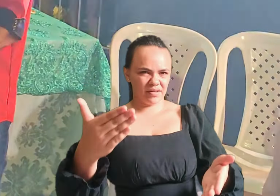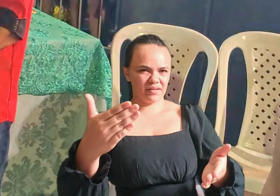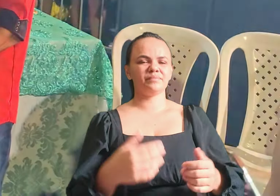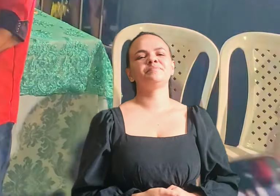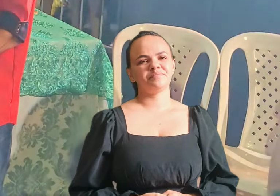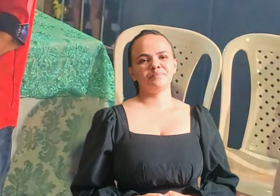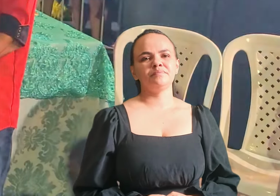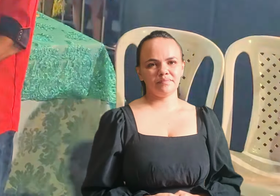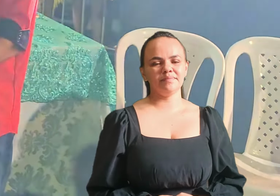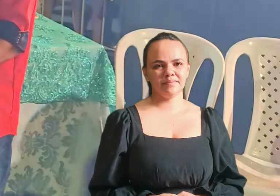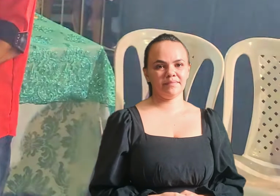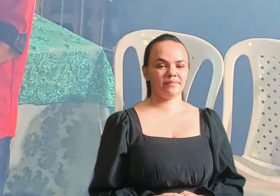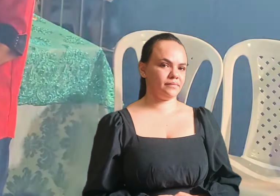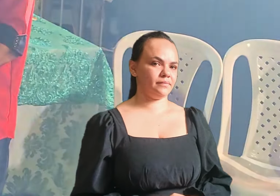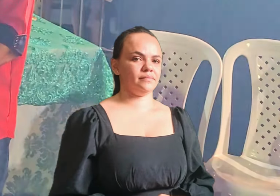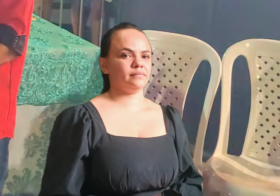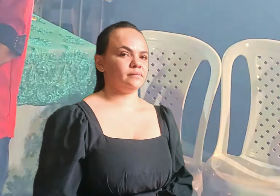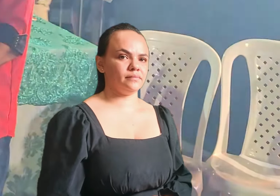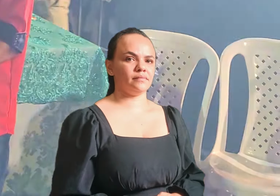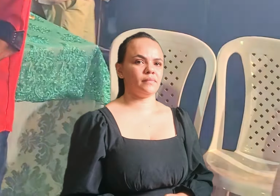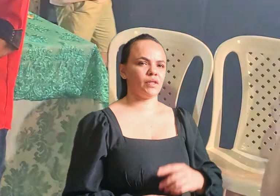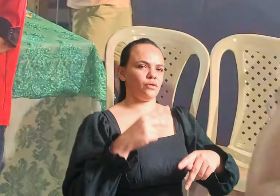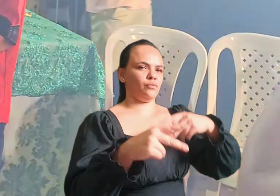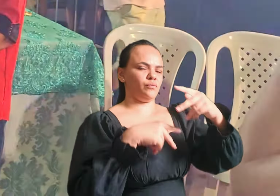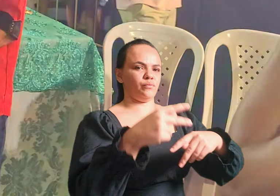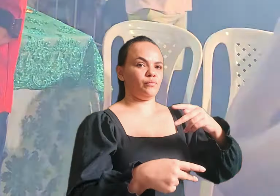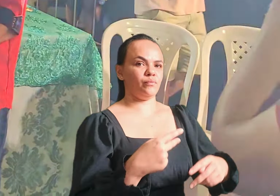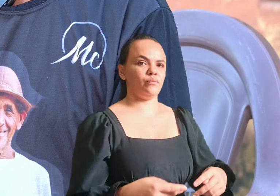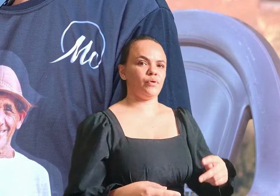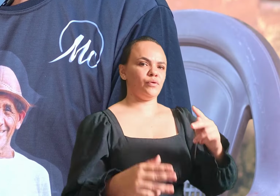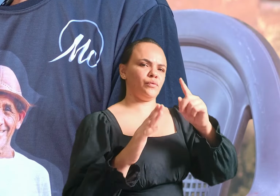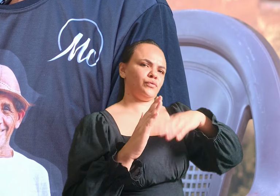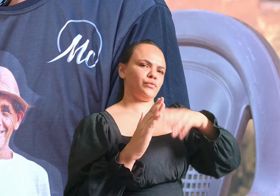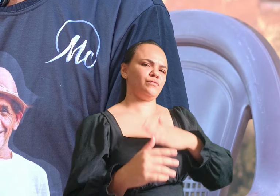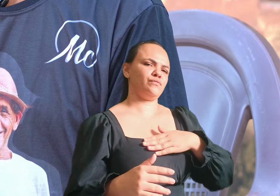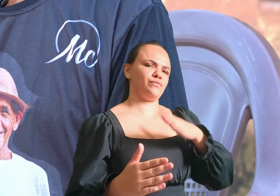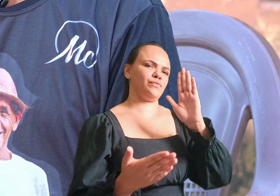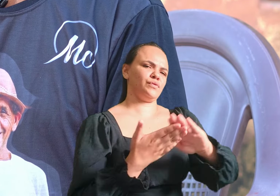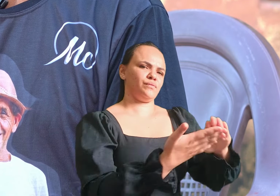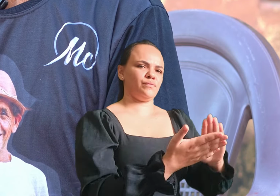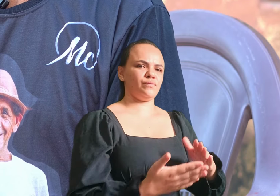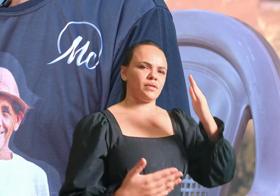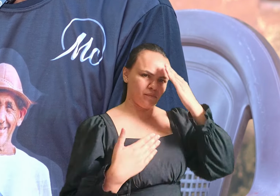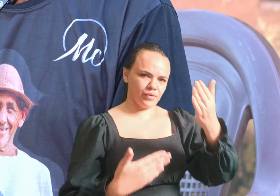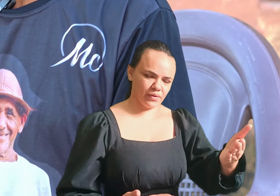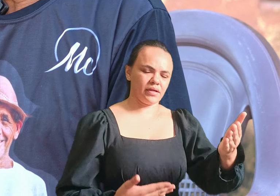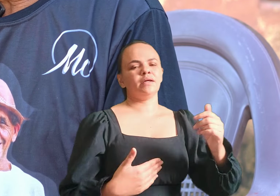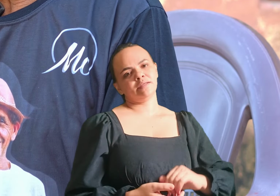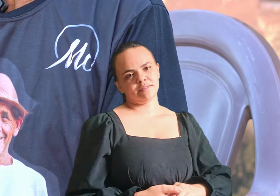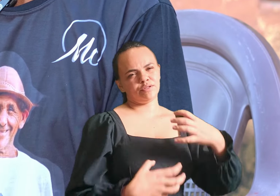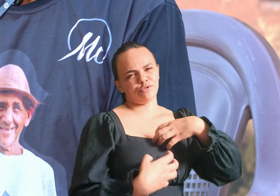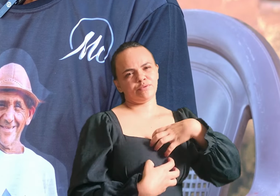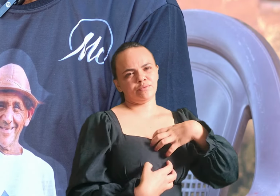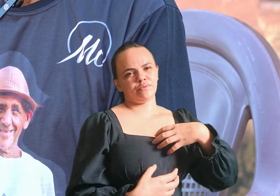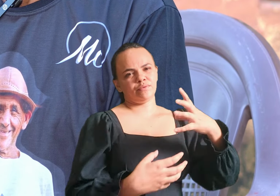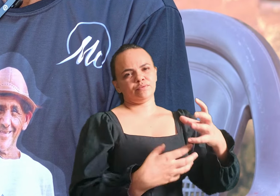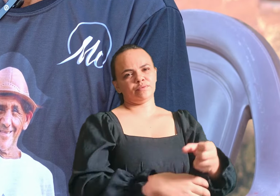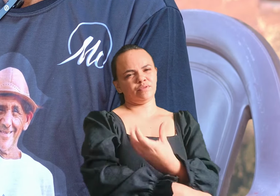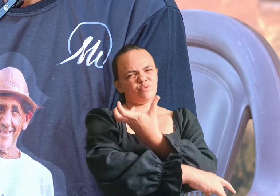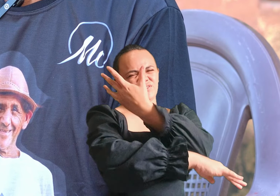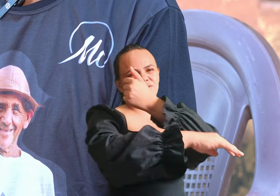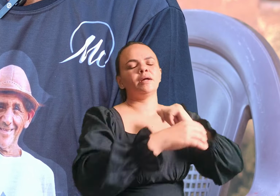a a o povo ter me homenageado né eu fiquei muito agradecido fiquei muito emocionado